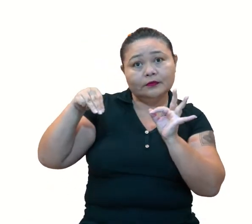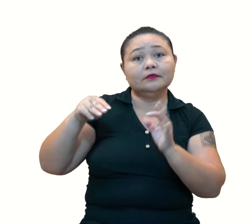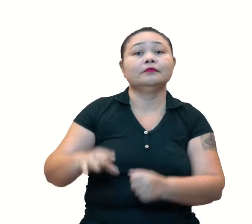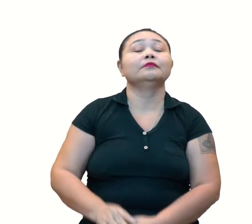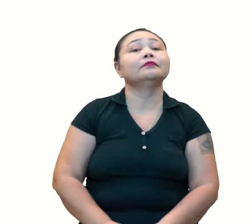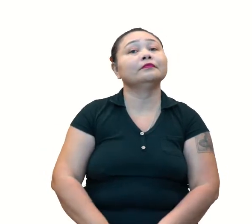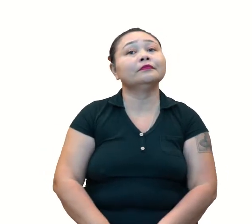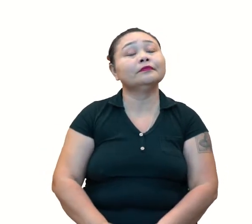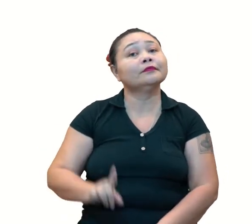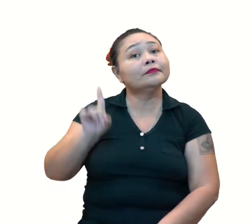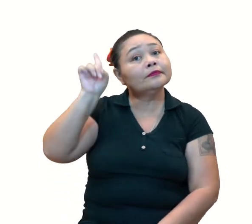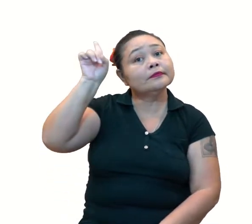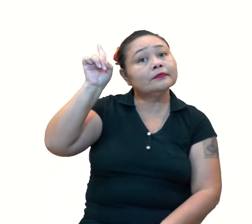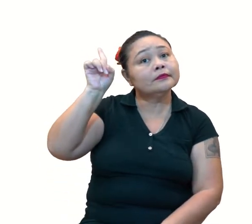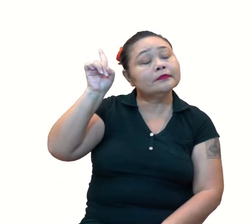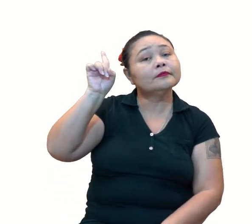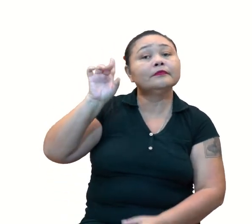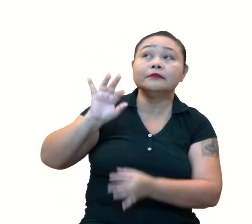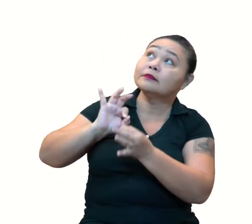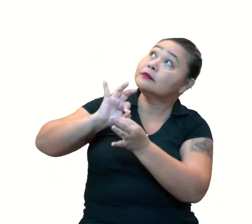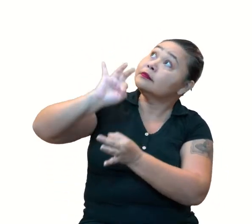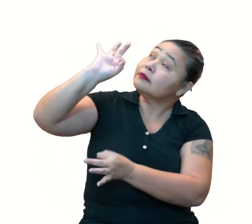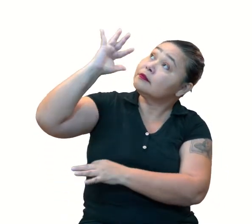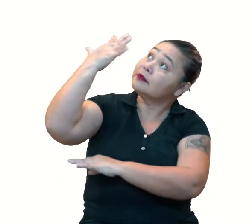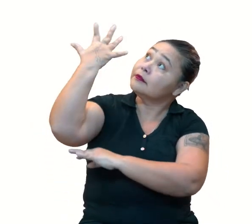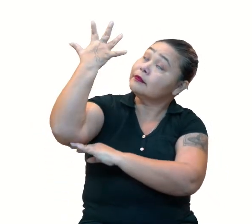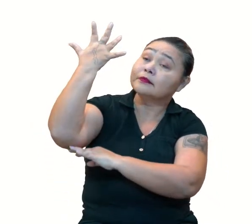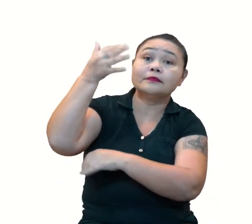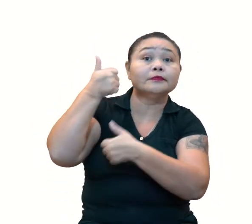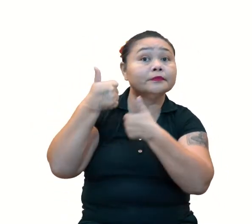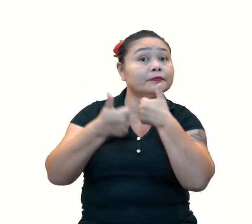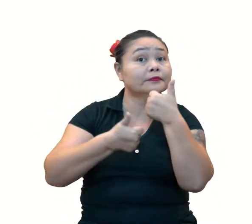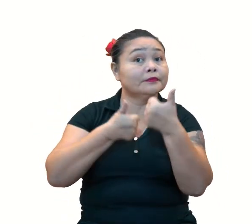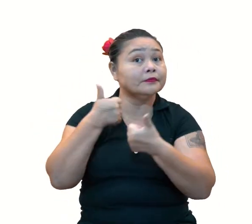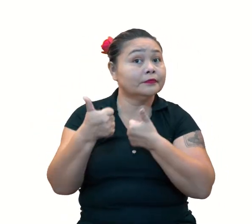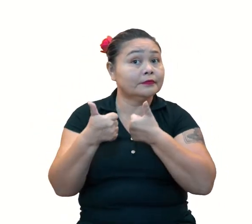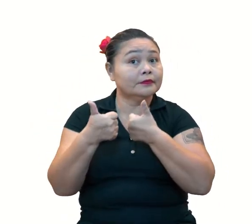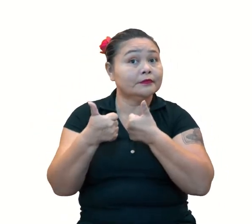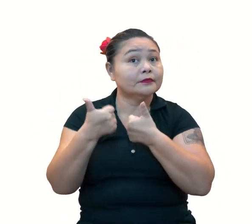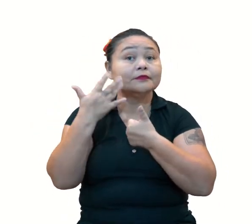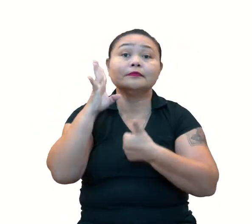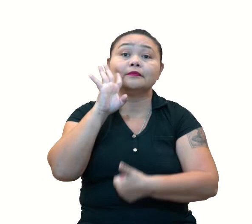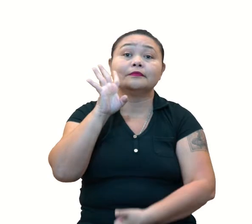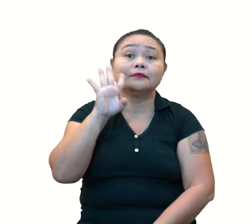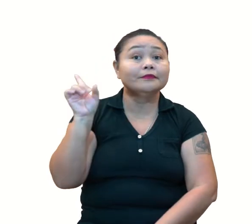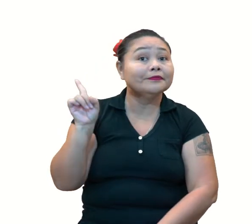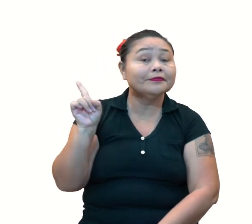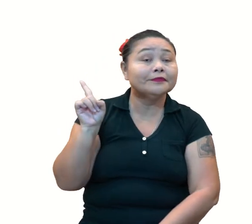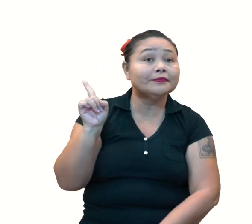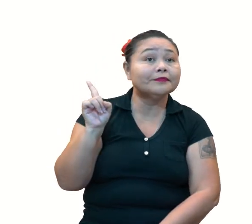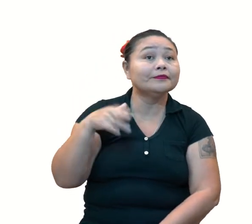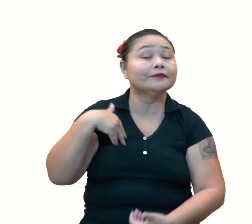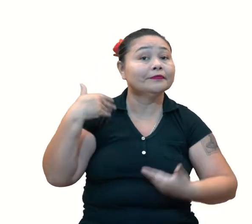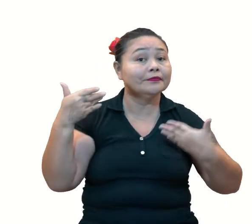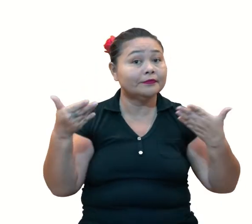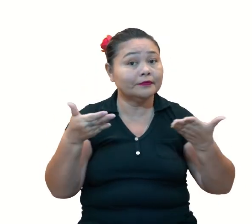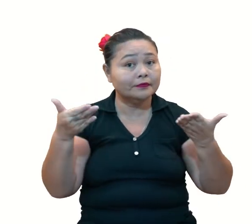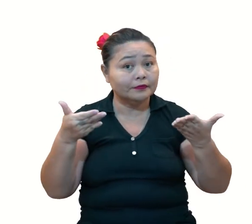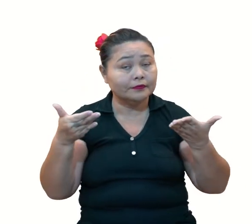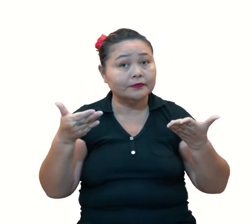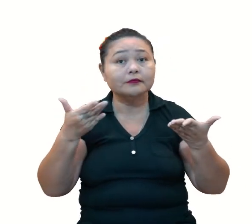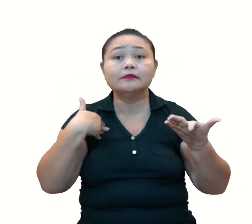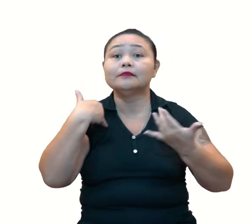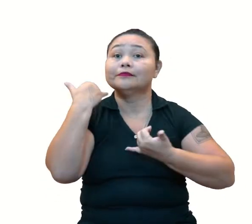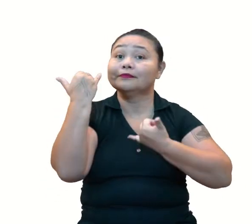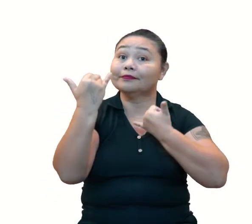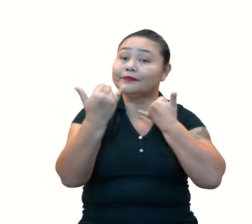metros. Essa é a altura da árvore. Beleza. Olha que legal. É uma Agora sequoia. vocês vão ficar